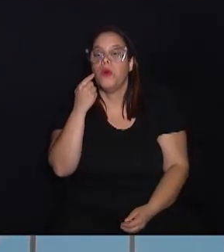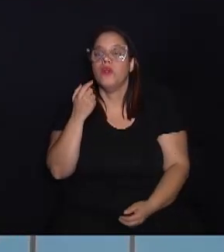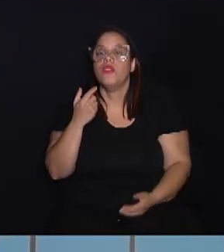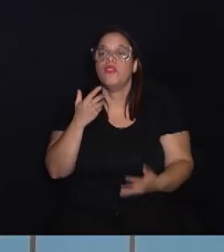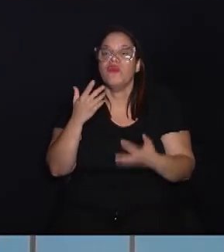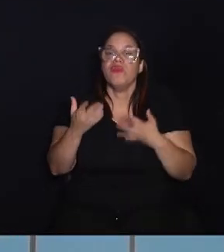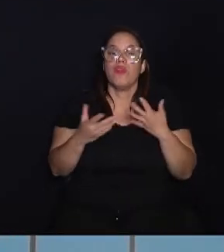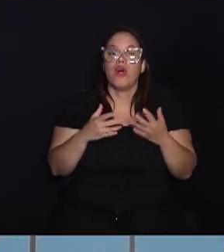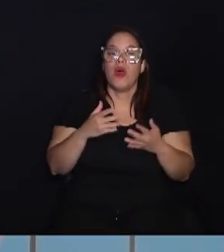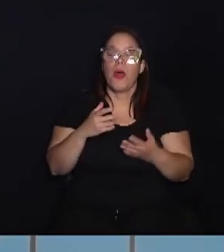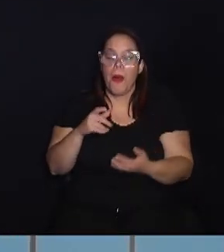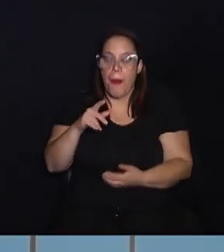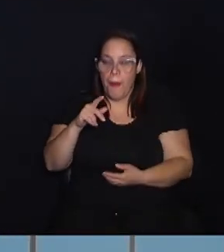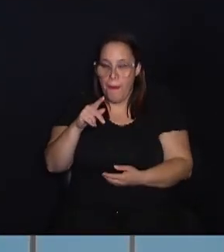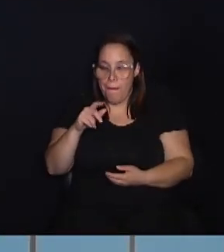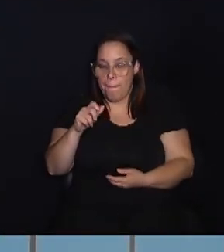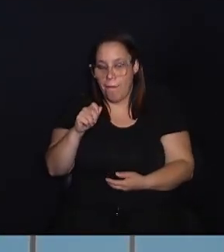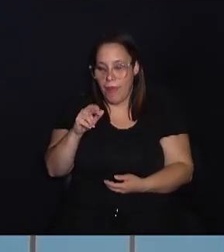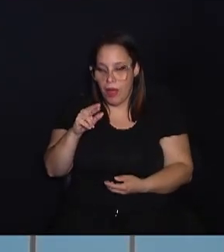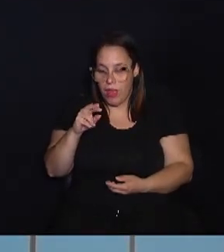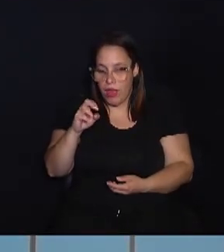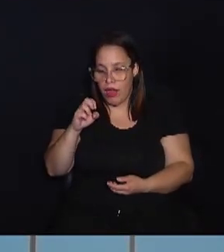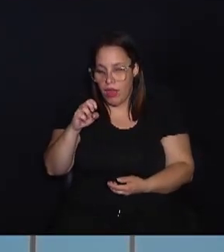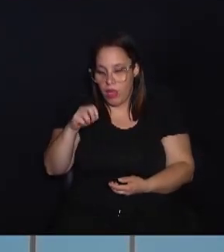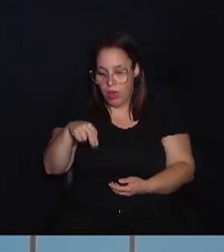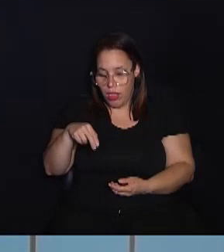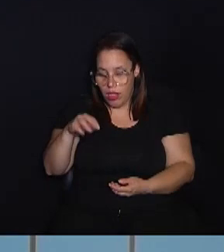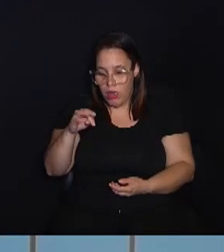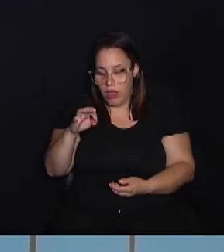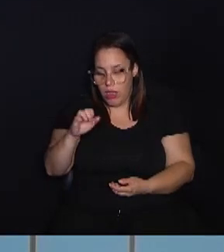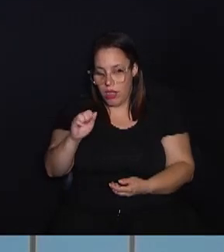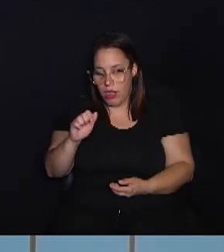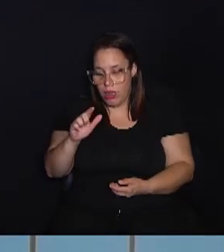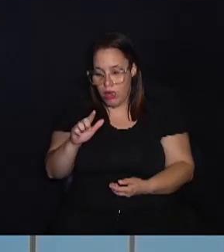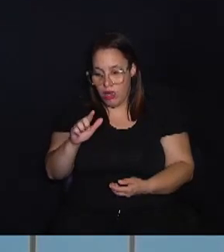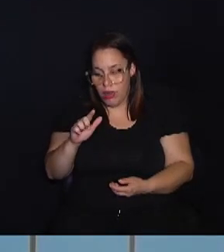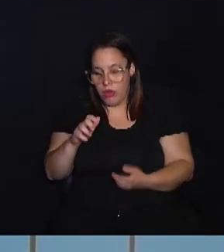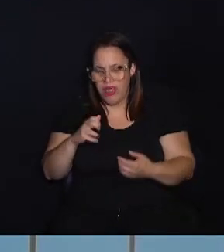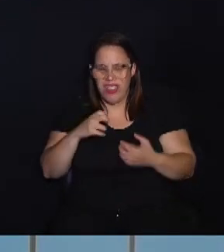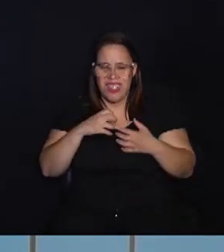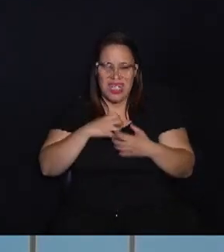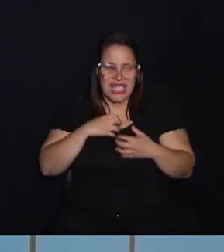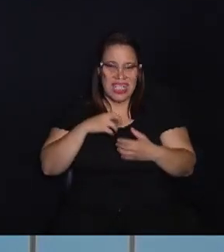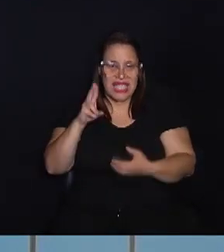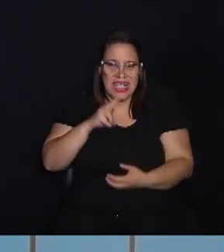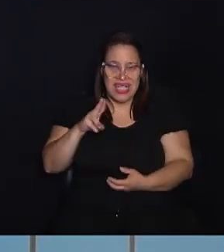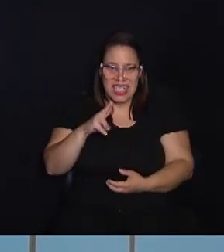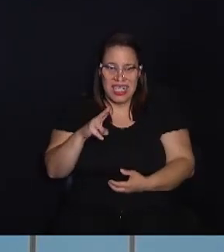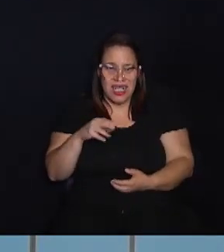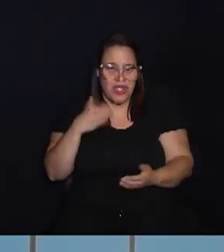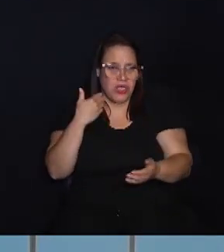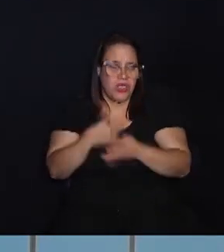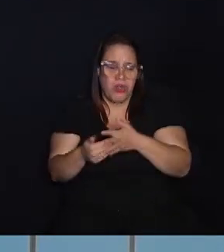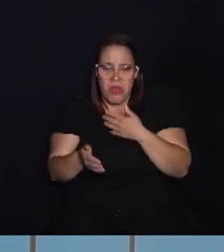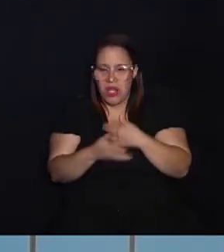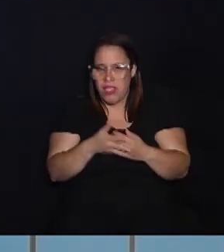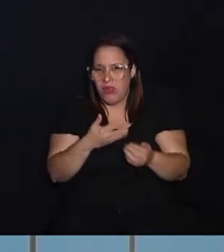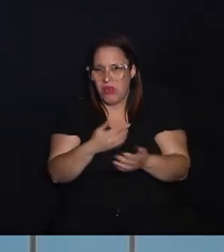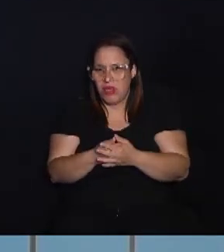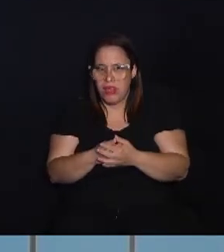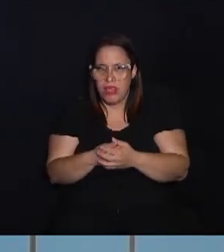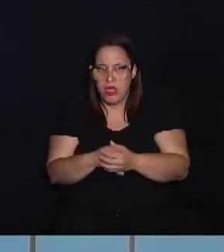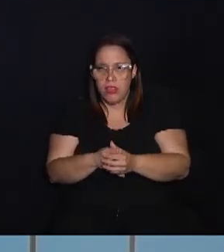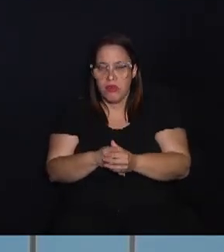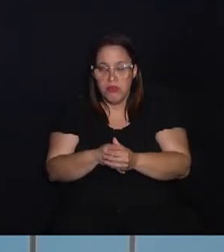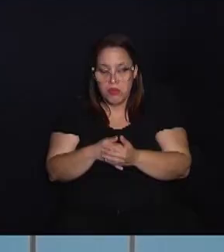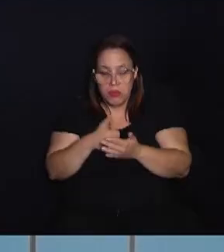habilidades parentais que pode criar uma resiliência aos filhos ao uso abusivo de qualquer coisa, de álcool e outras